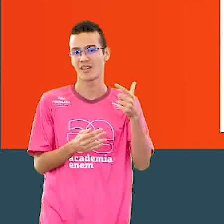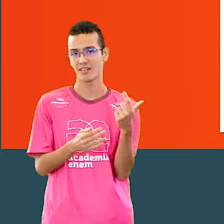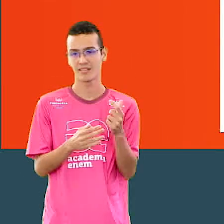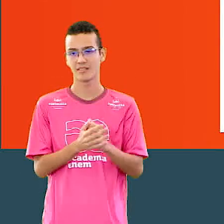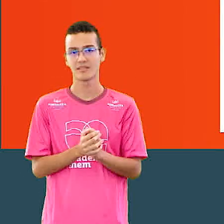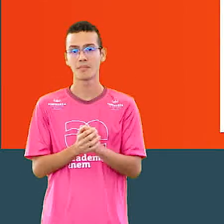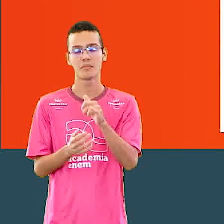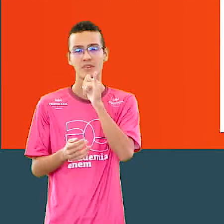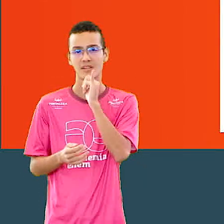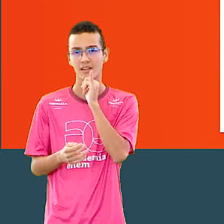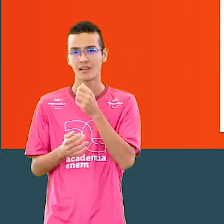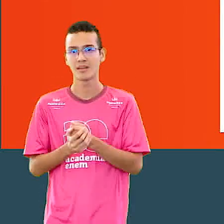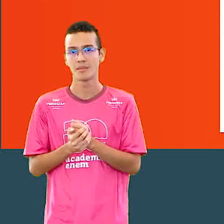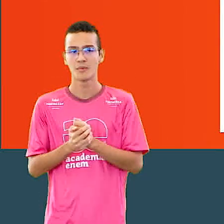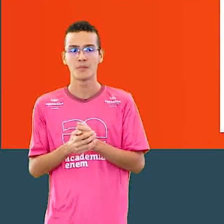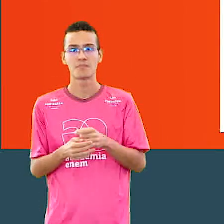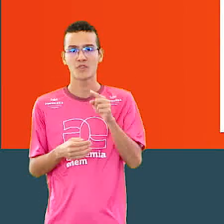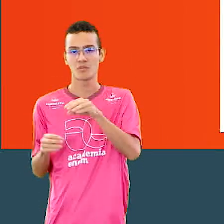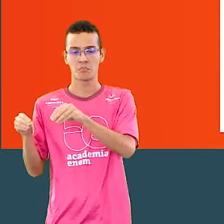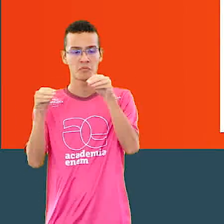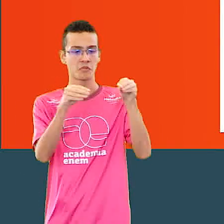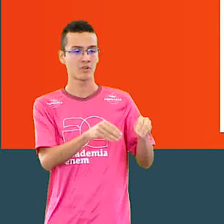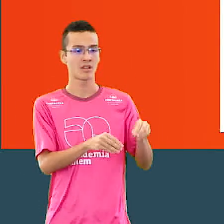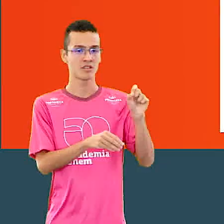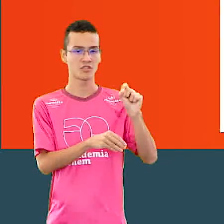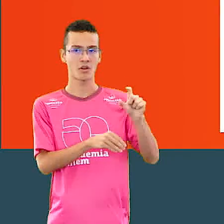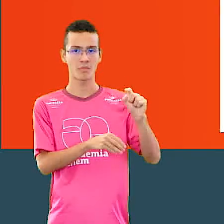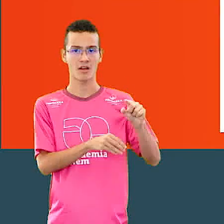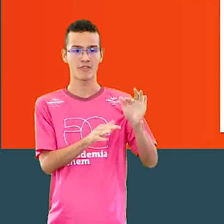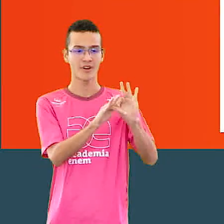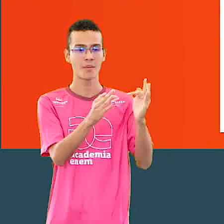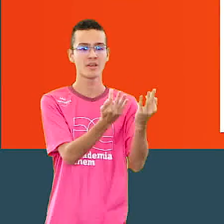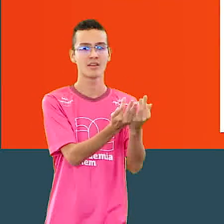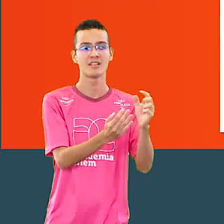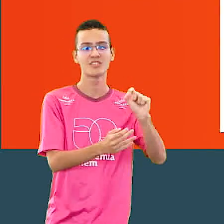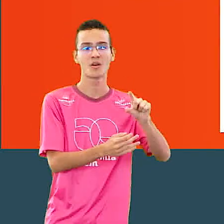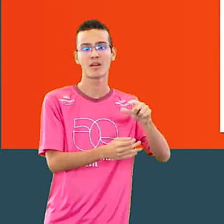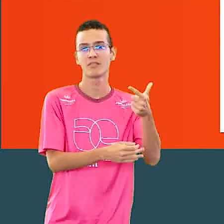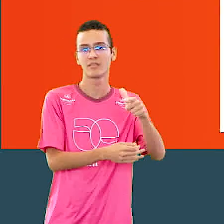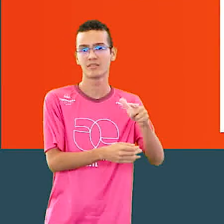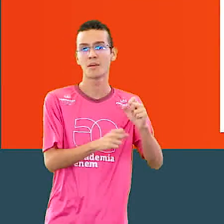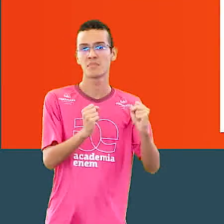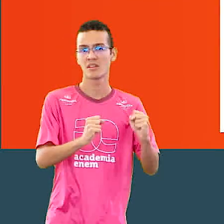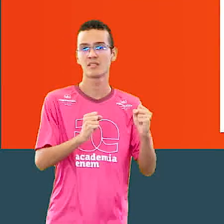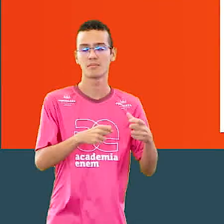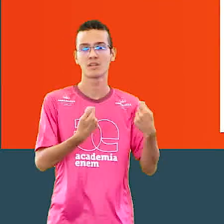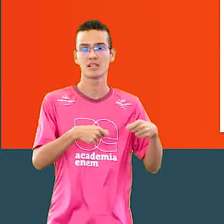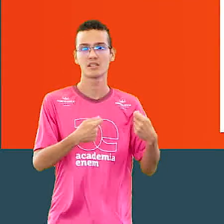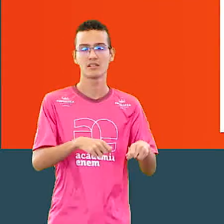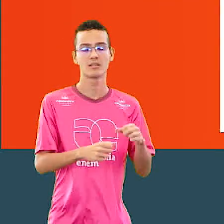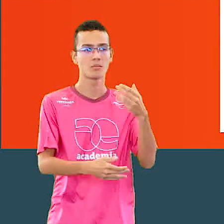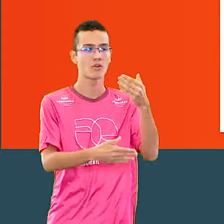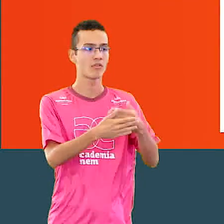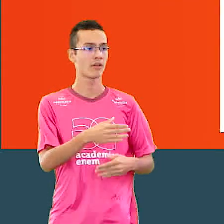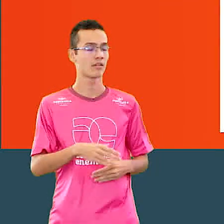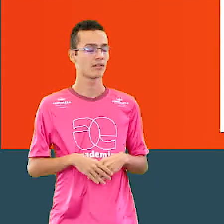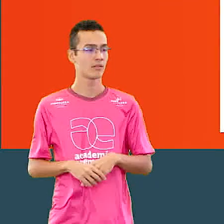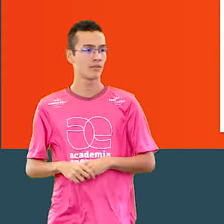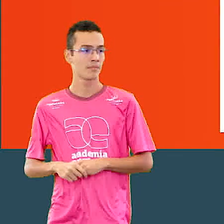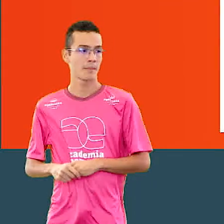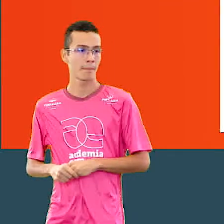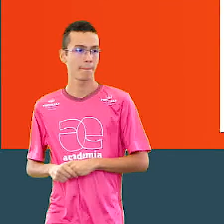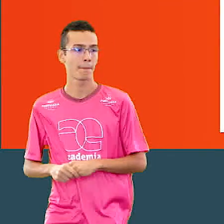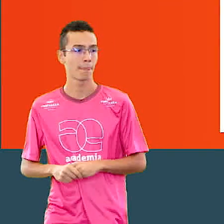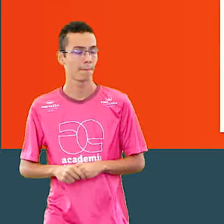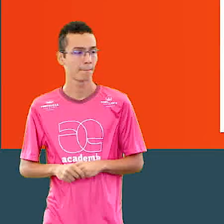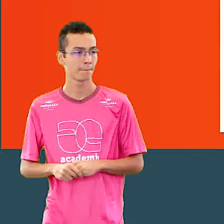comprovar que o seu núcleo familiar mudou, que onde você vai estudar não é onde você morava, onde é que seus pais moravam, seus avós